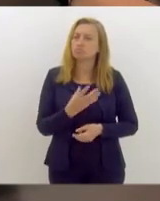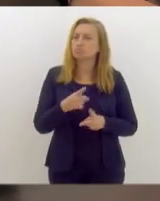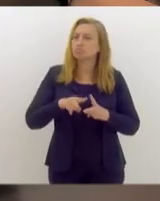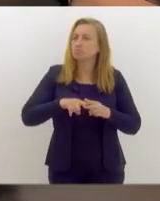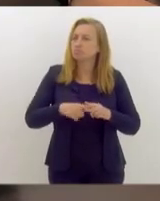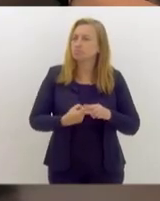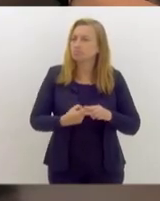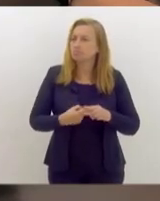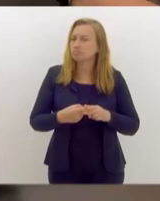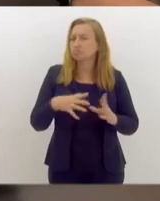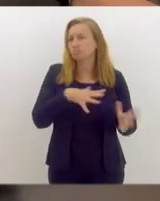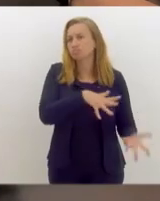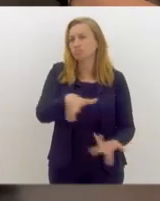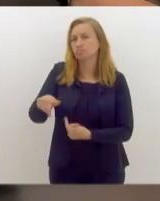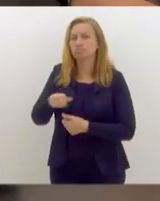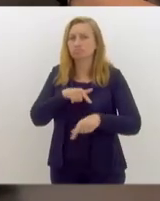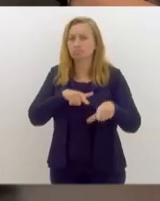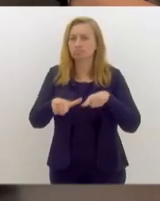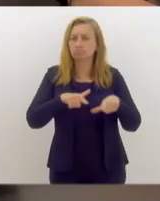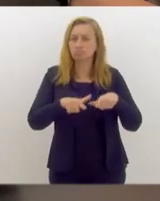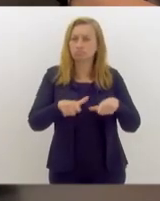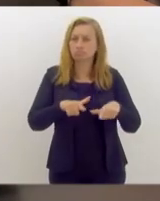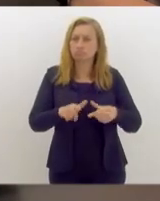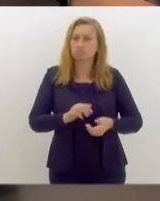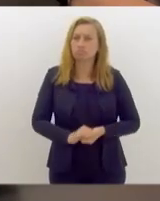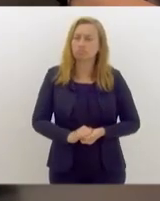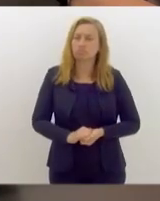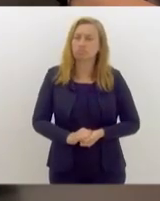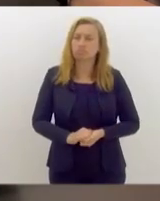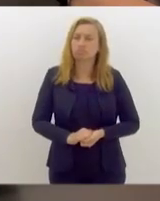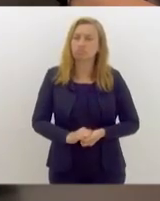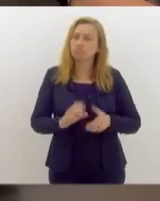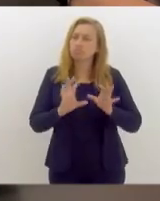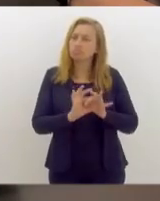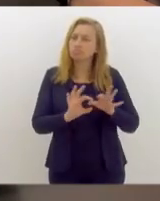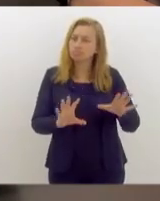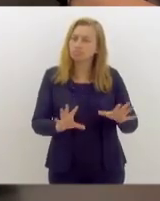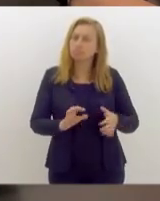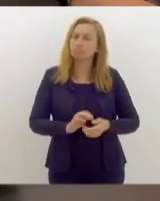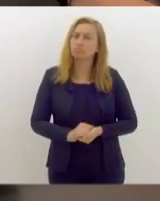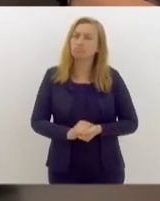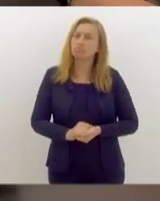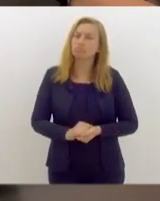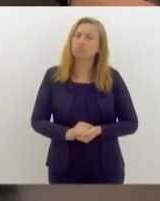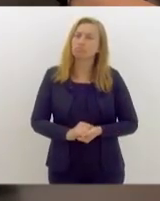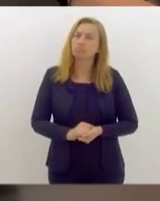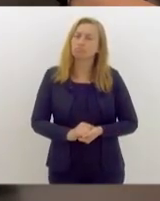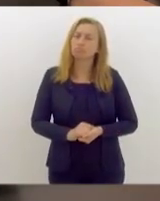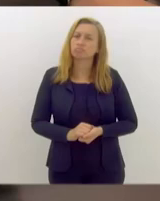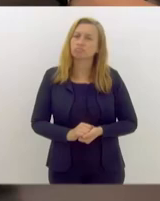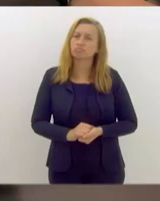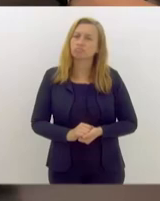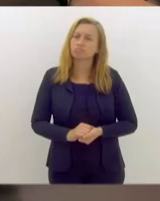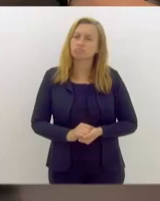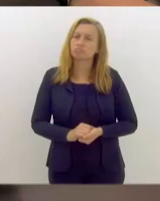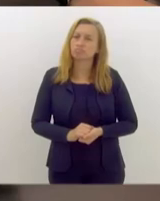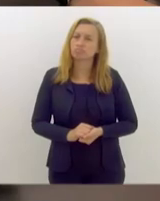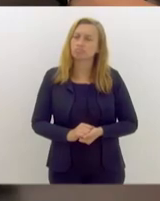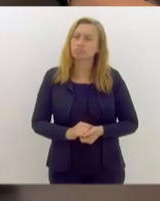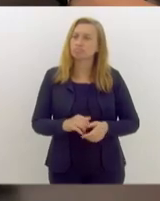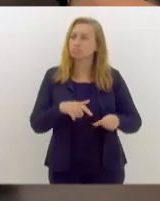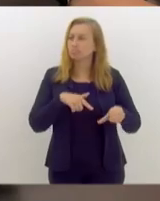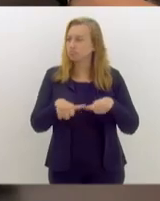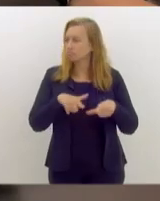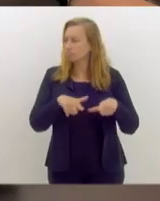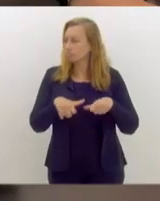regulação do mundo do trabalho, onde existe uma liberalização das formas consideradas de